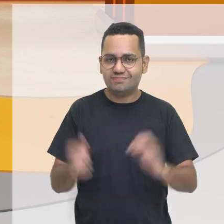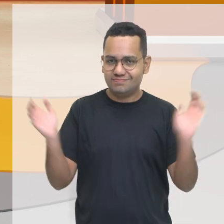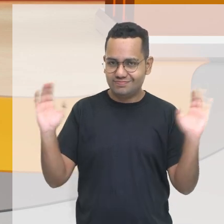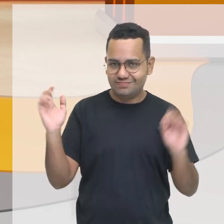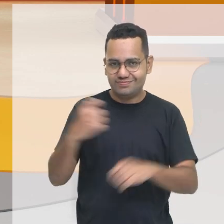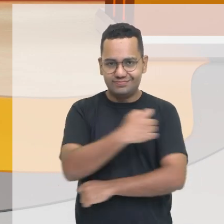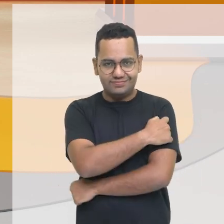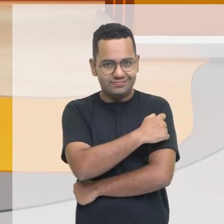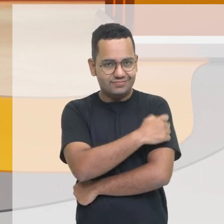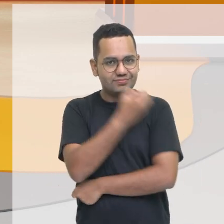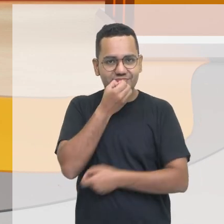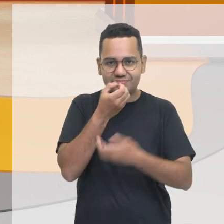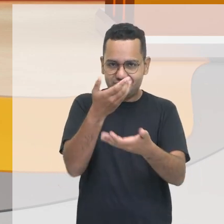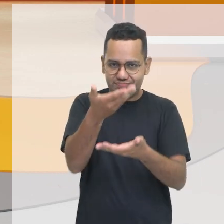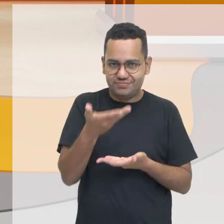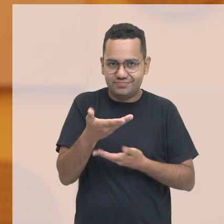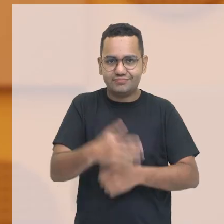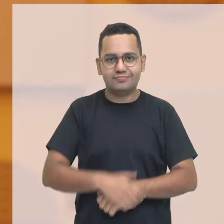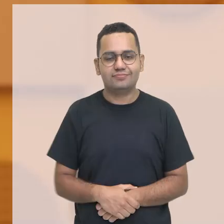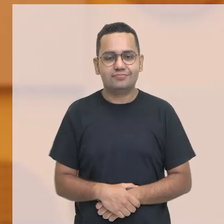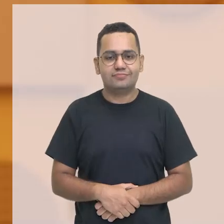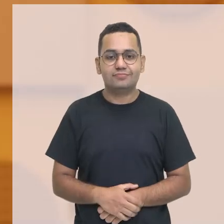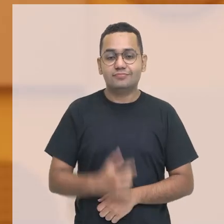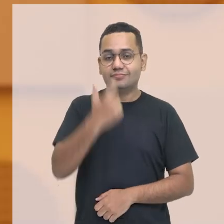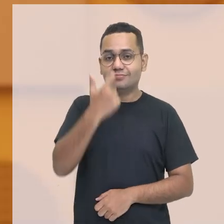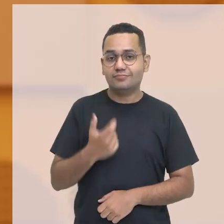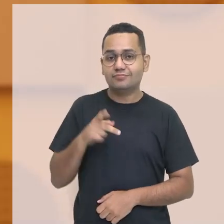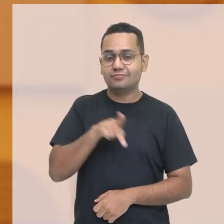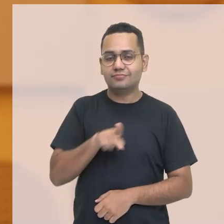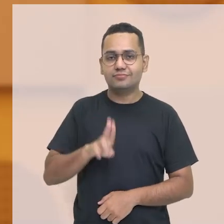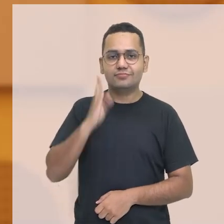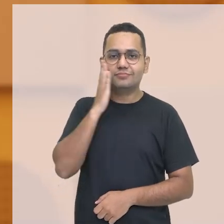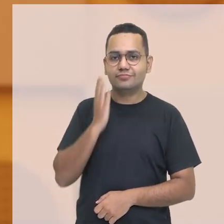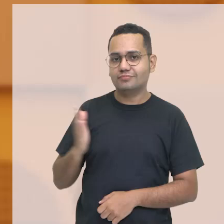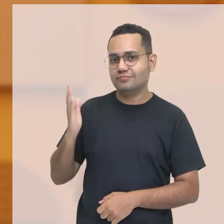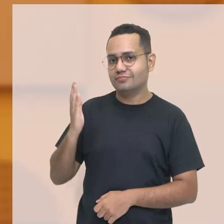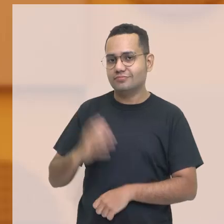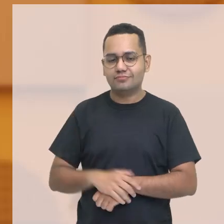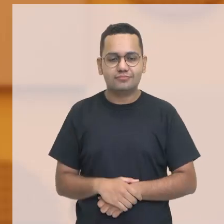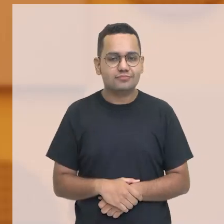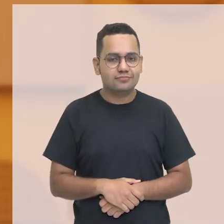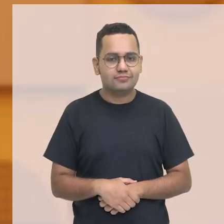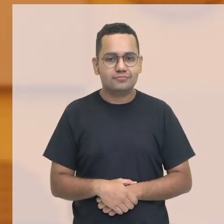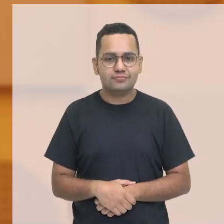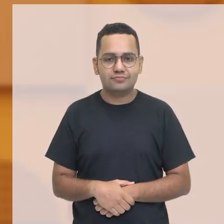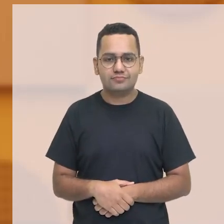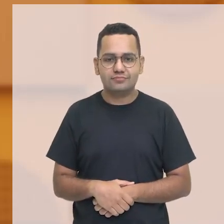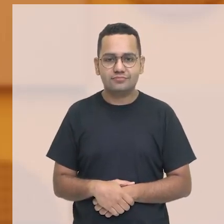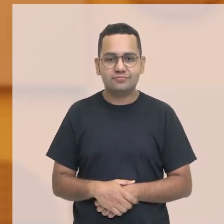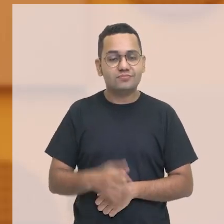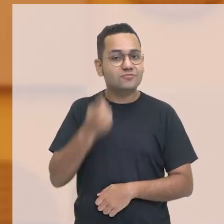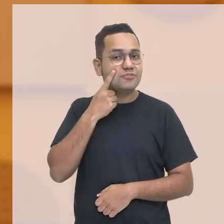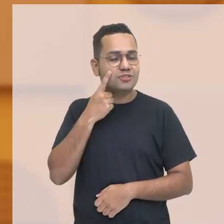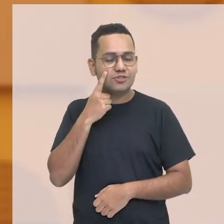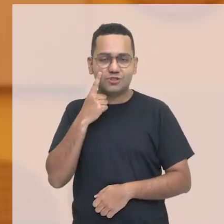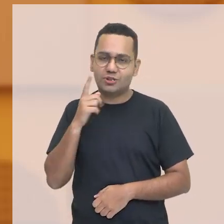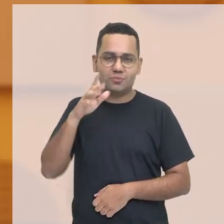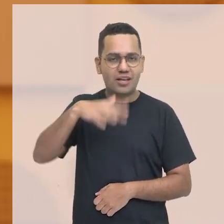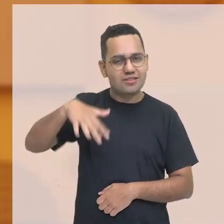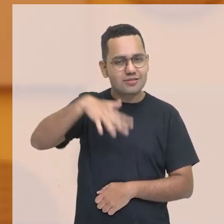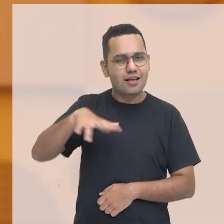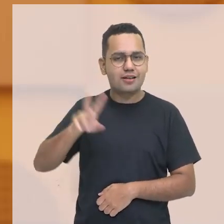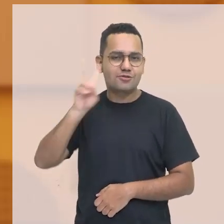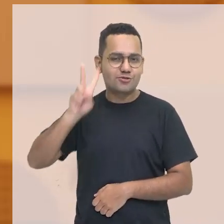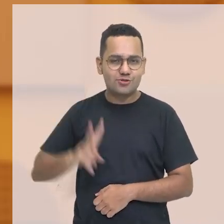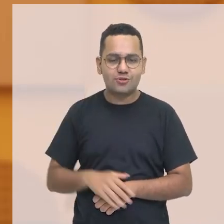queridos alunos, sejam bem-vindos. Eu sou a professora Michele Santos e vamos viajar pela história. Vamos